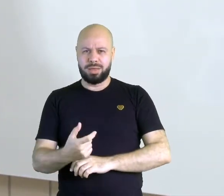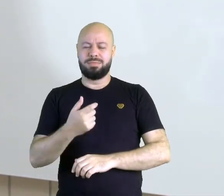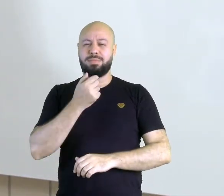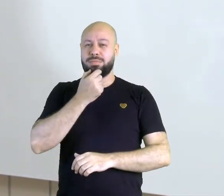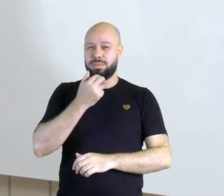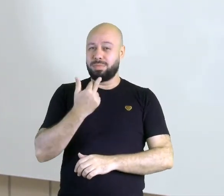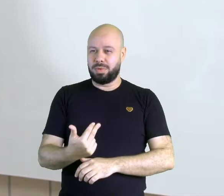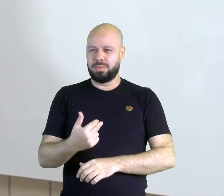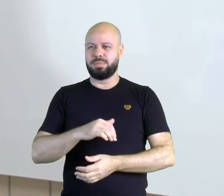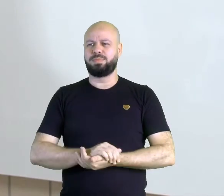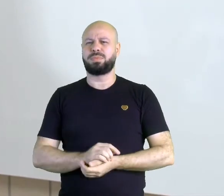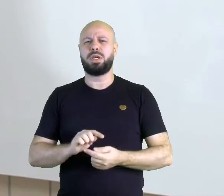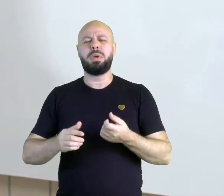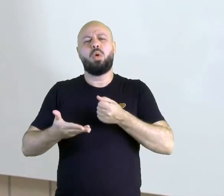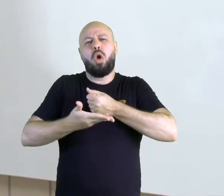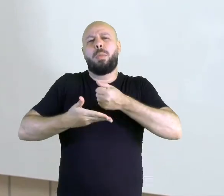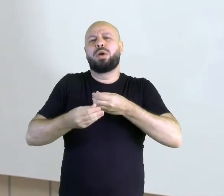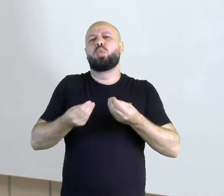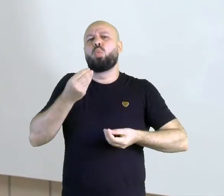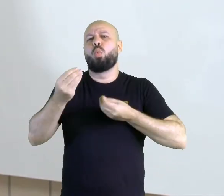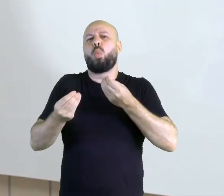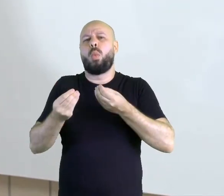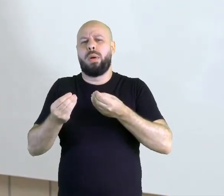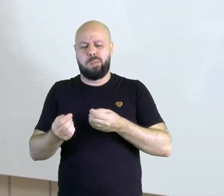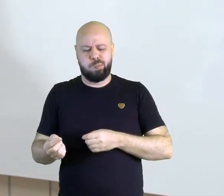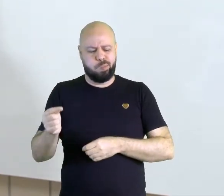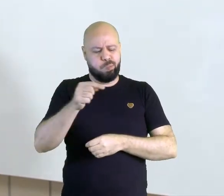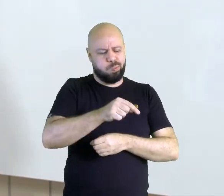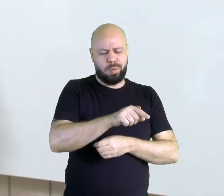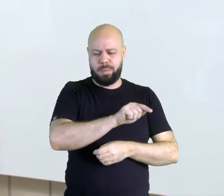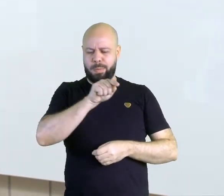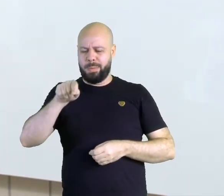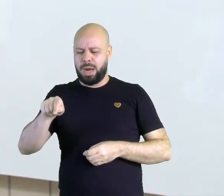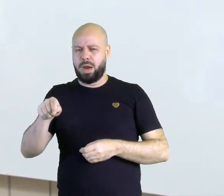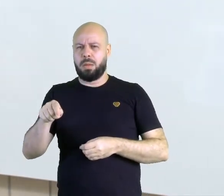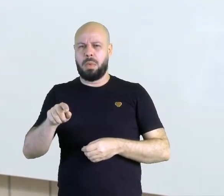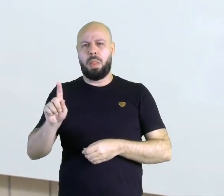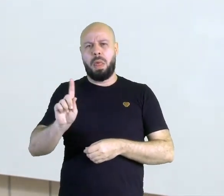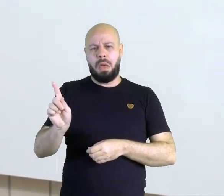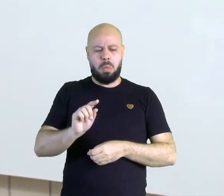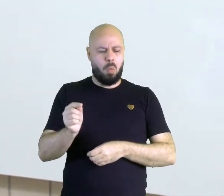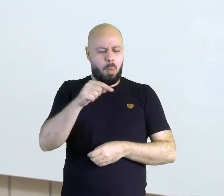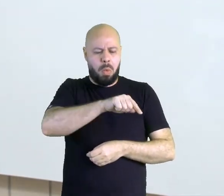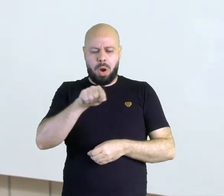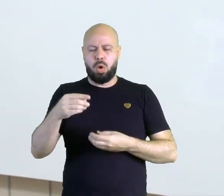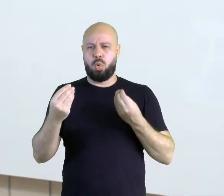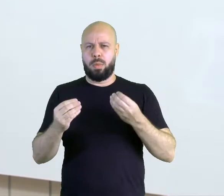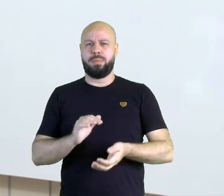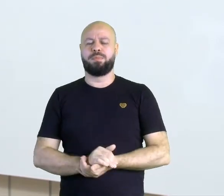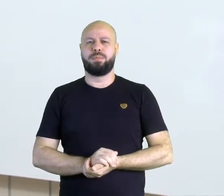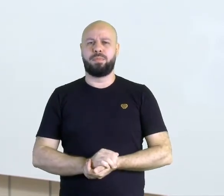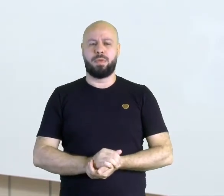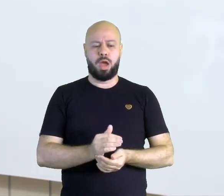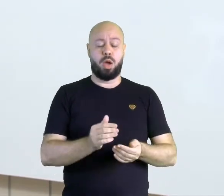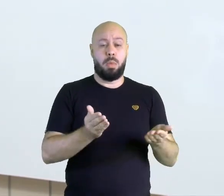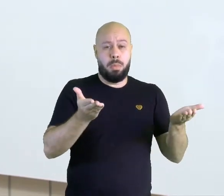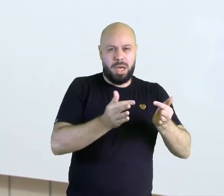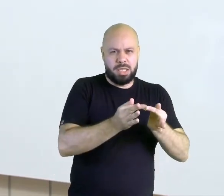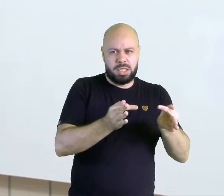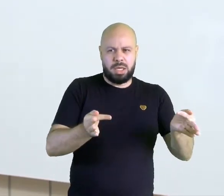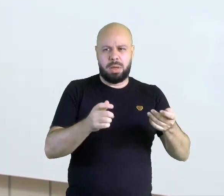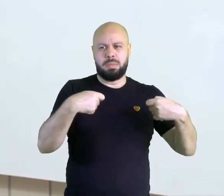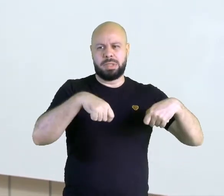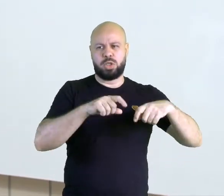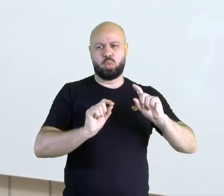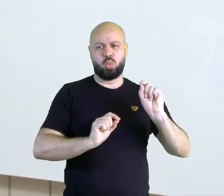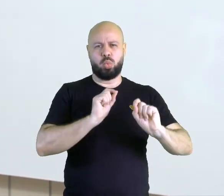formação da negativa no present continuous e no simple present? Observem, no simple present, eu necessito,